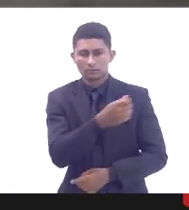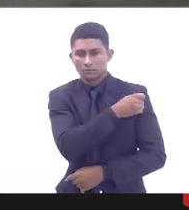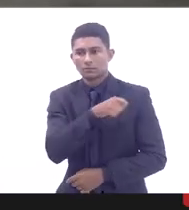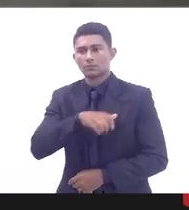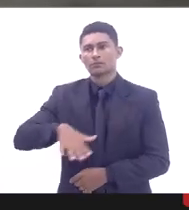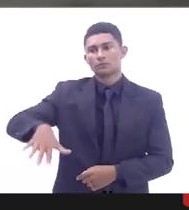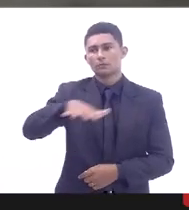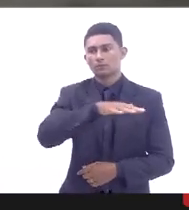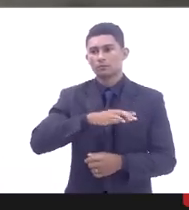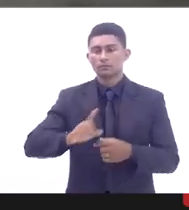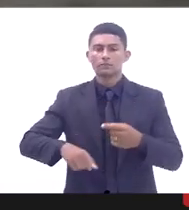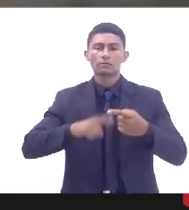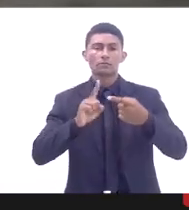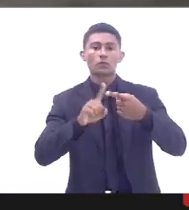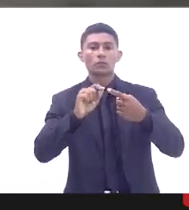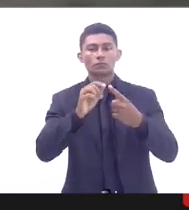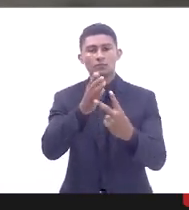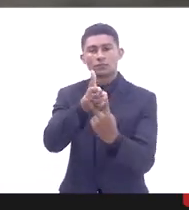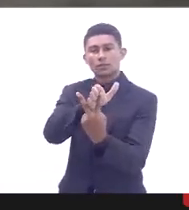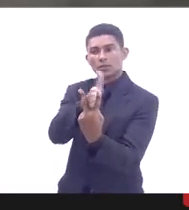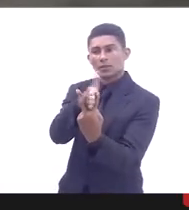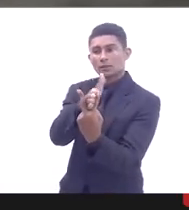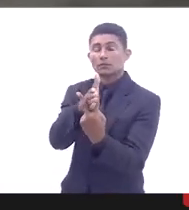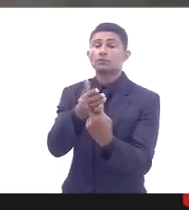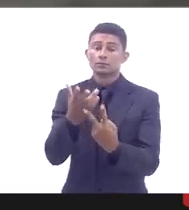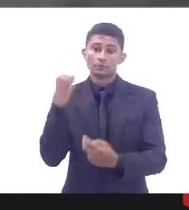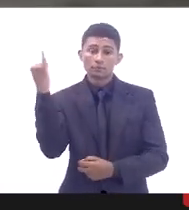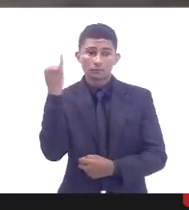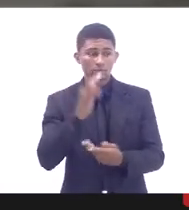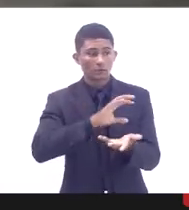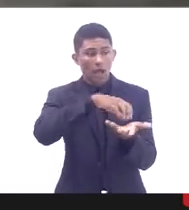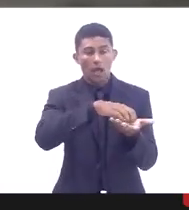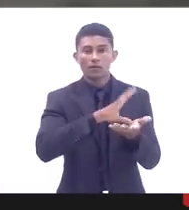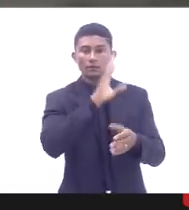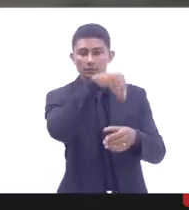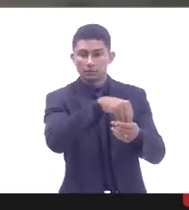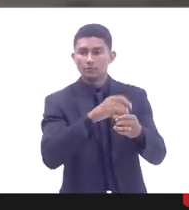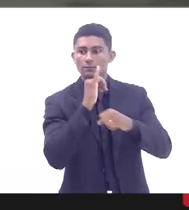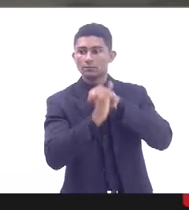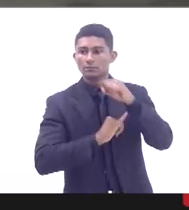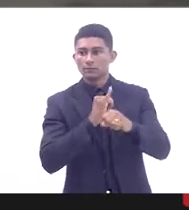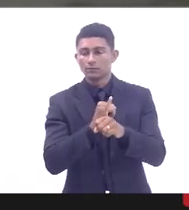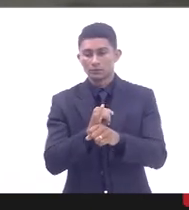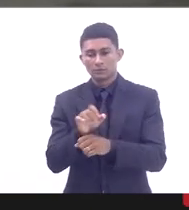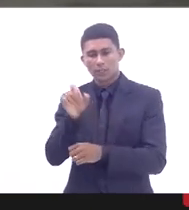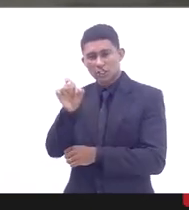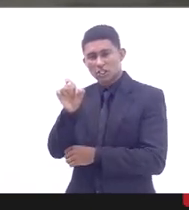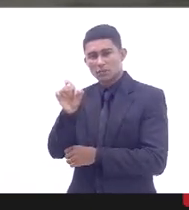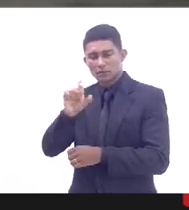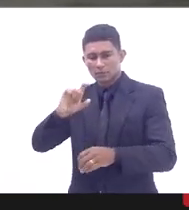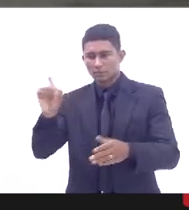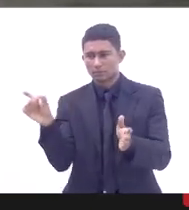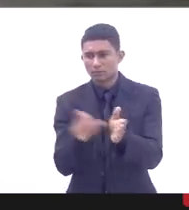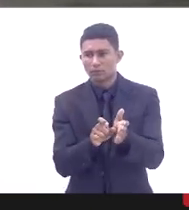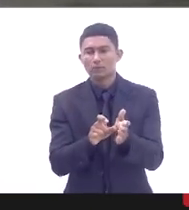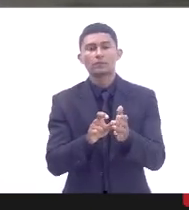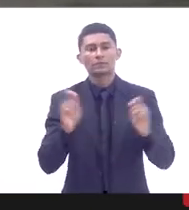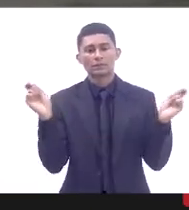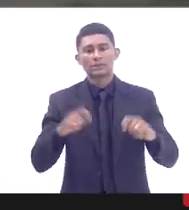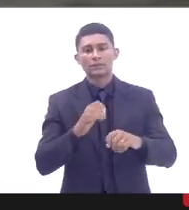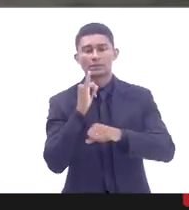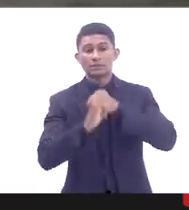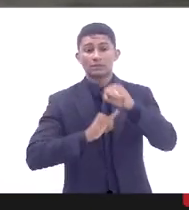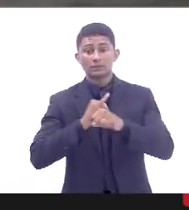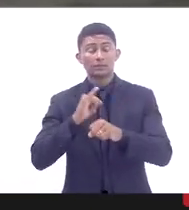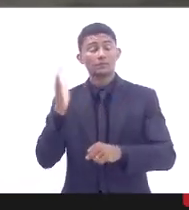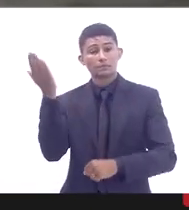primeiro sobre o sistema híbrido que a gente possa ter internet no campo chip com internet e qualidade em limitada que esse processo que foi